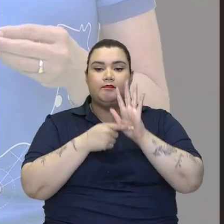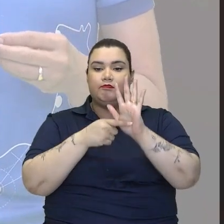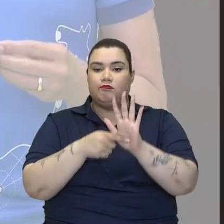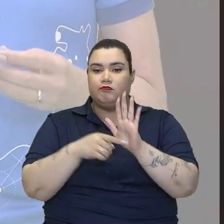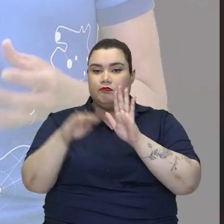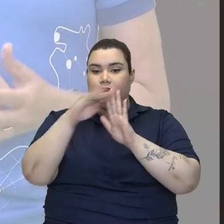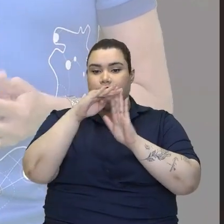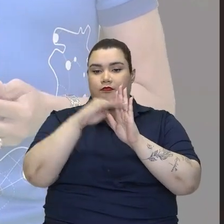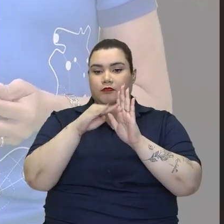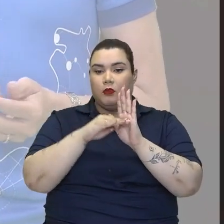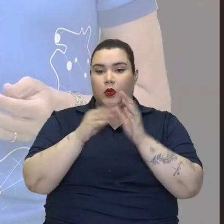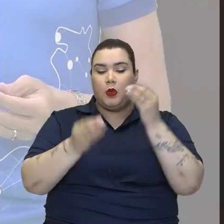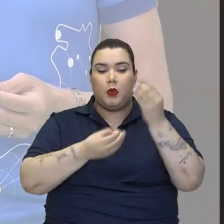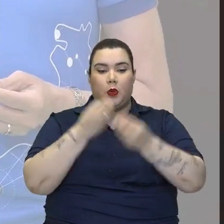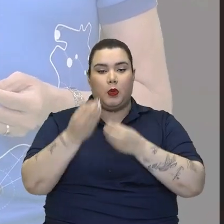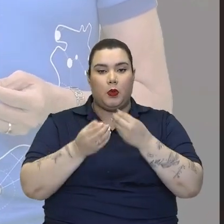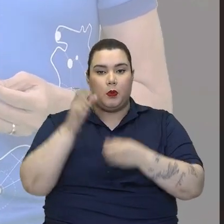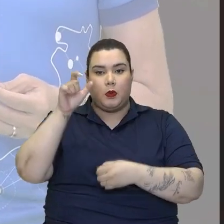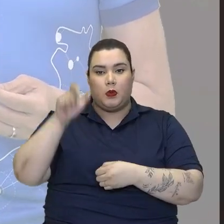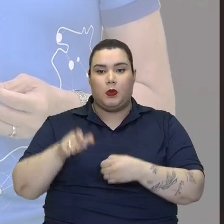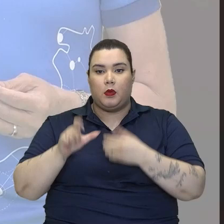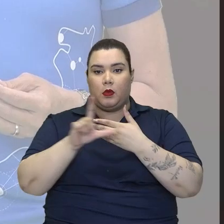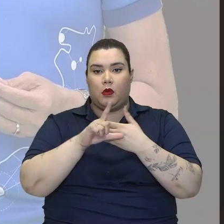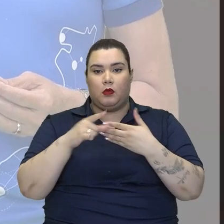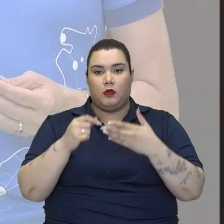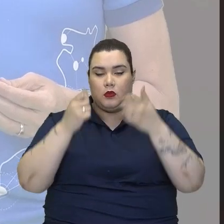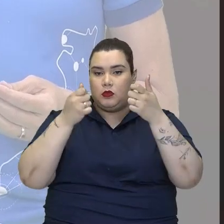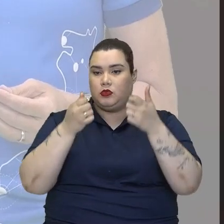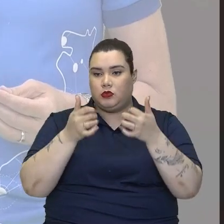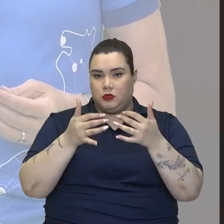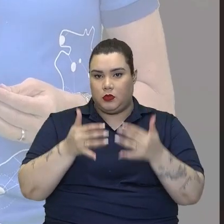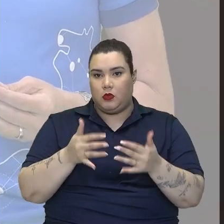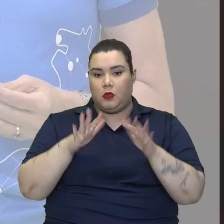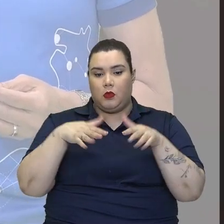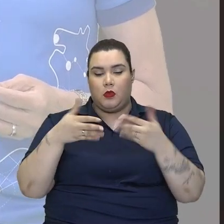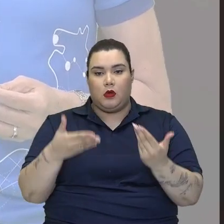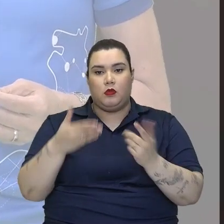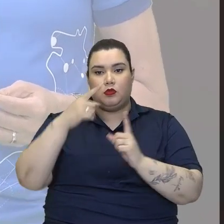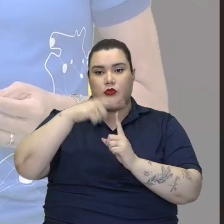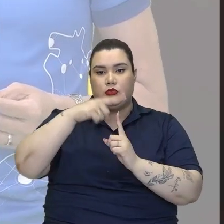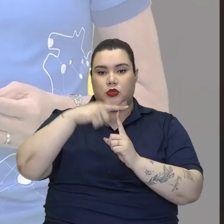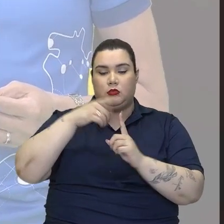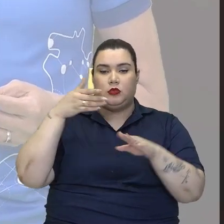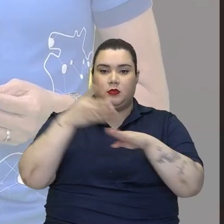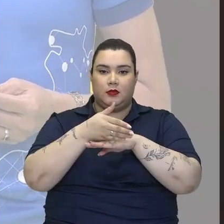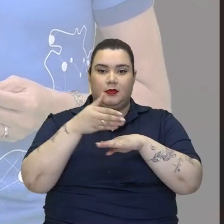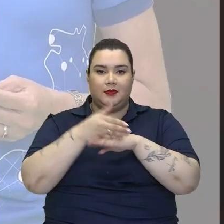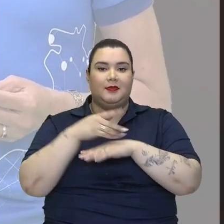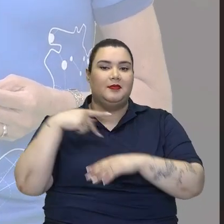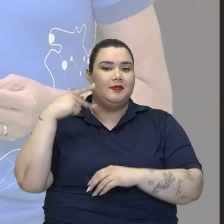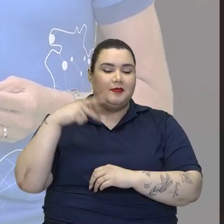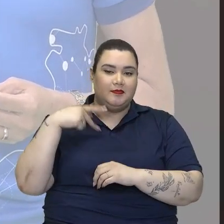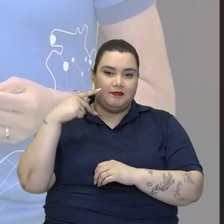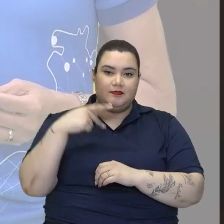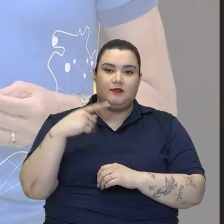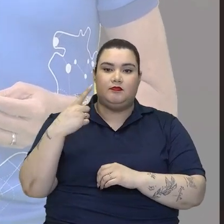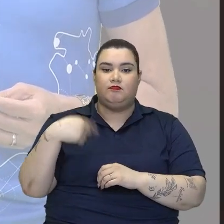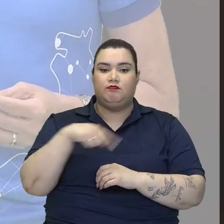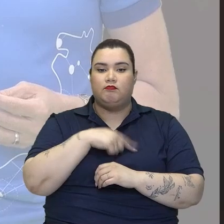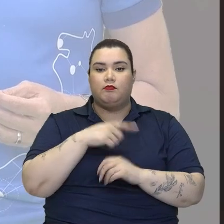como esse autor ele define qual é o nível de participação política que